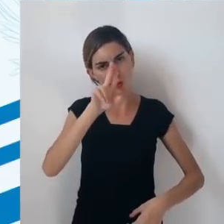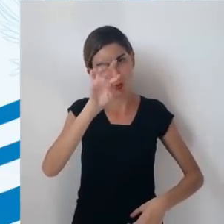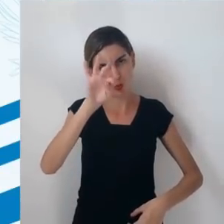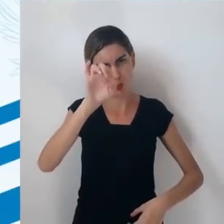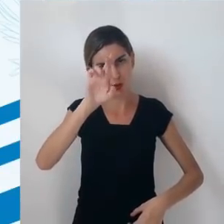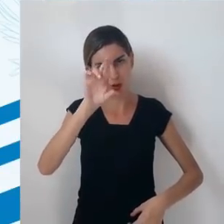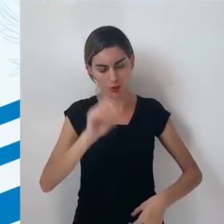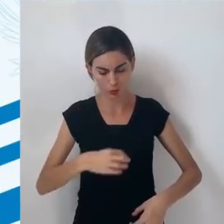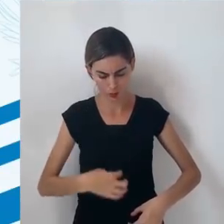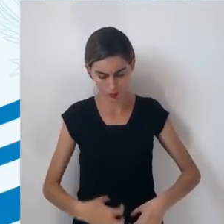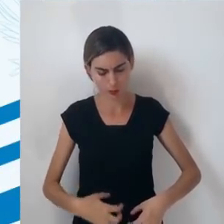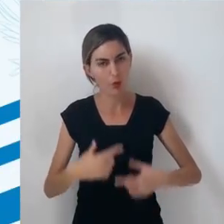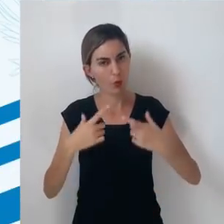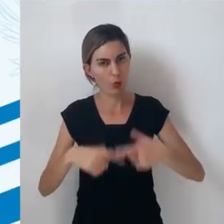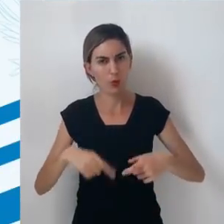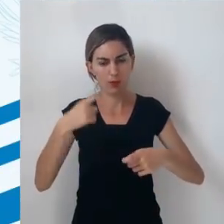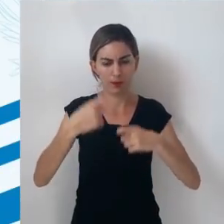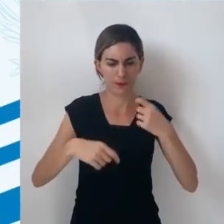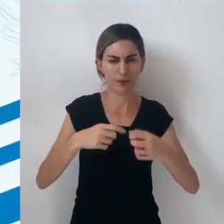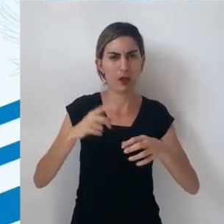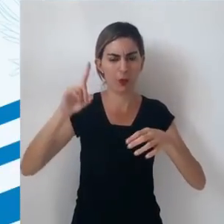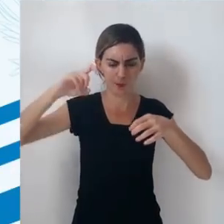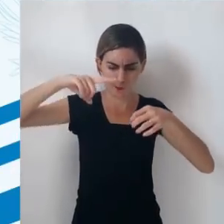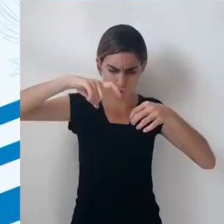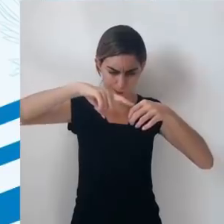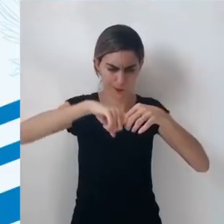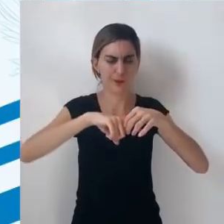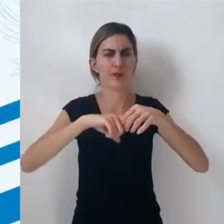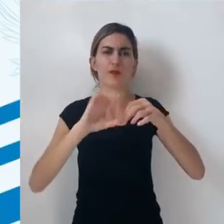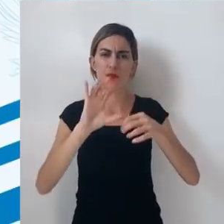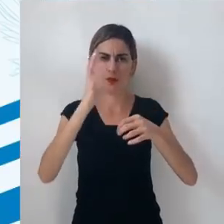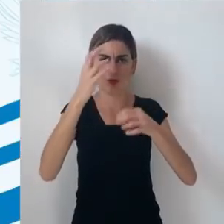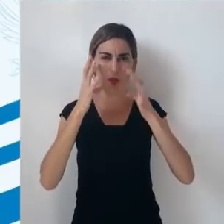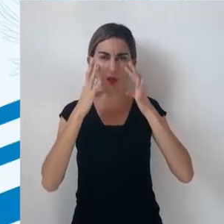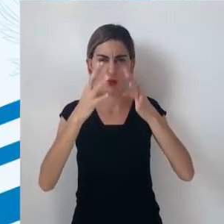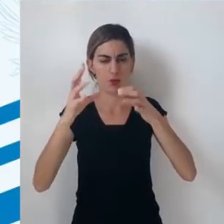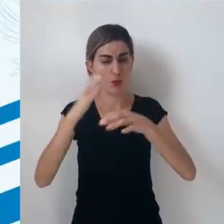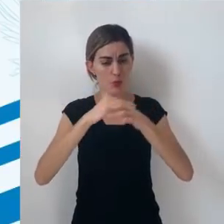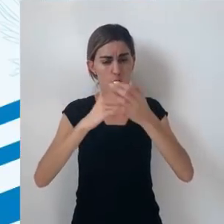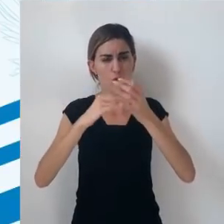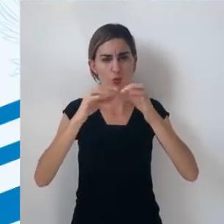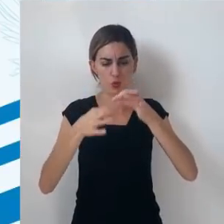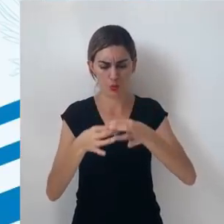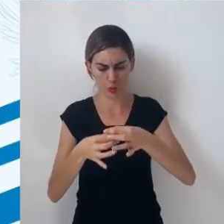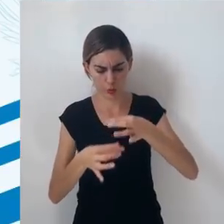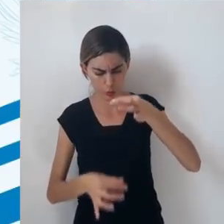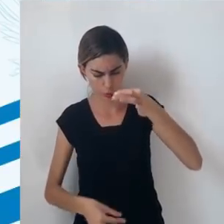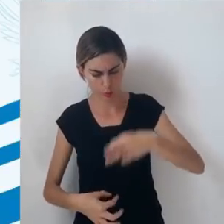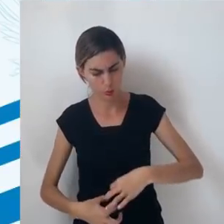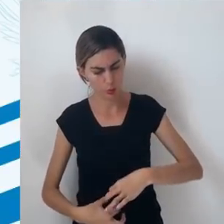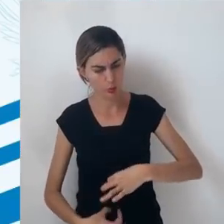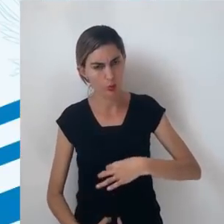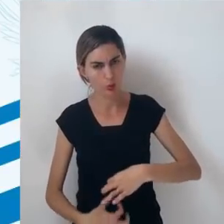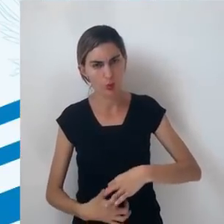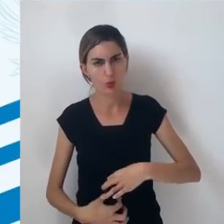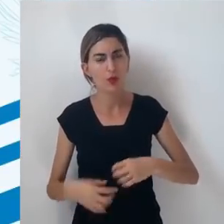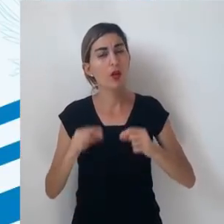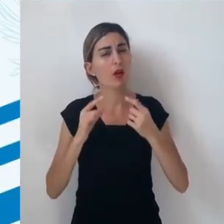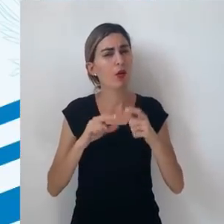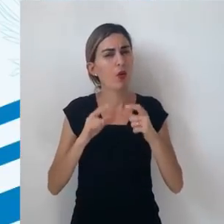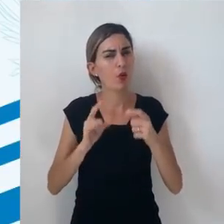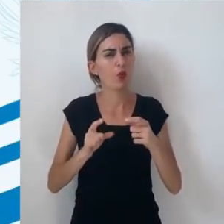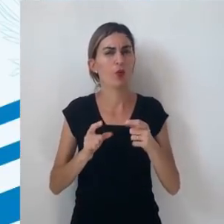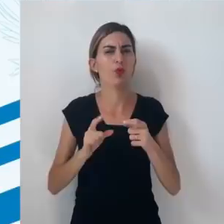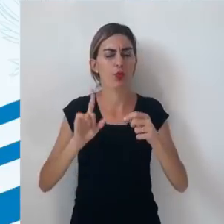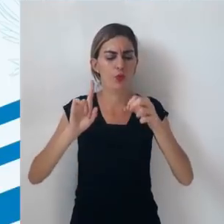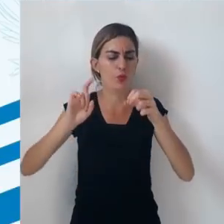o útero, que é o local onde ocorre a fecundação. Presta bem atenção, tuba uterina é o local onde ocorre o